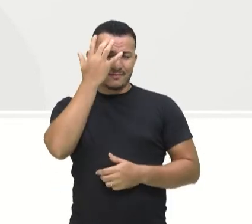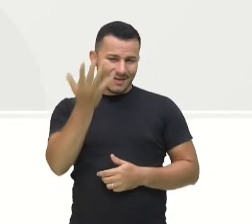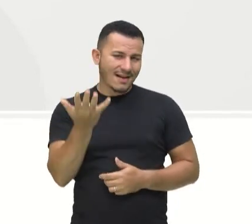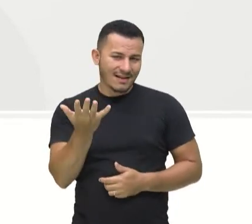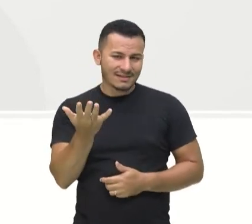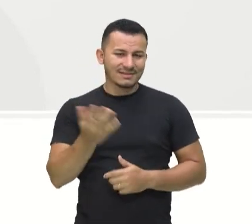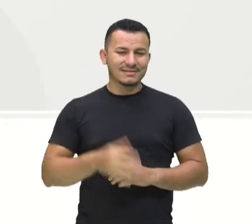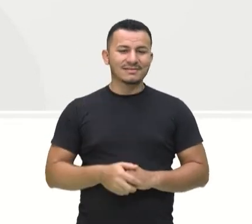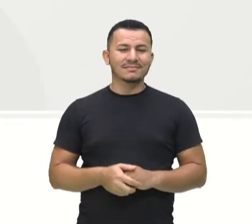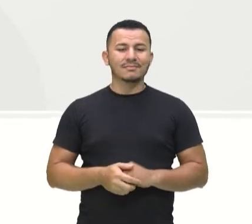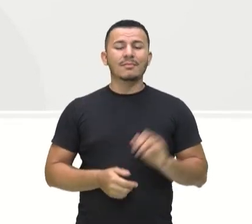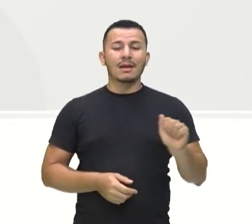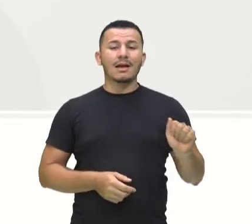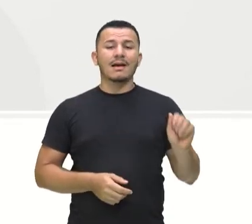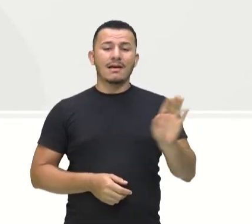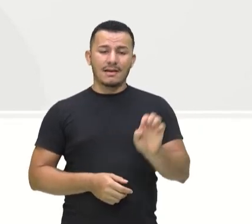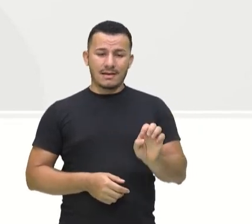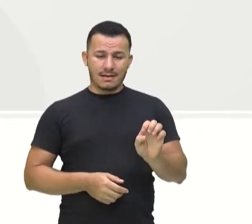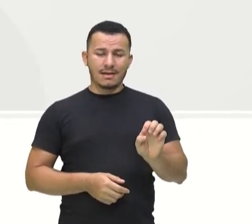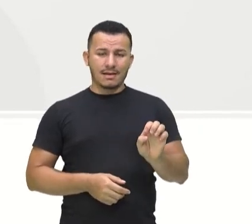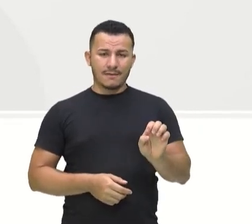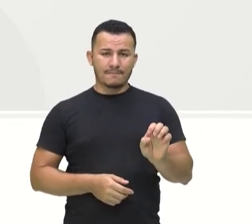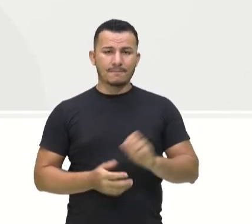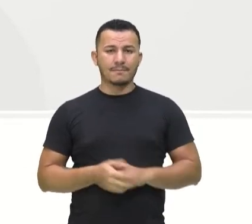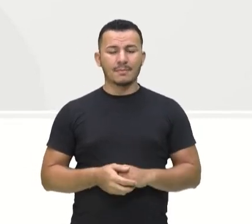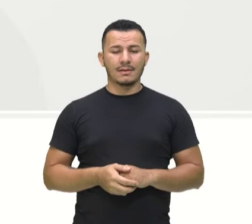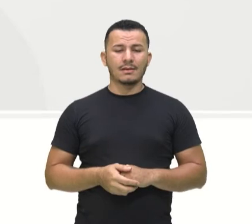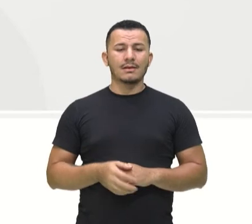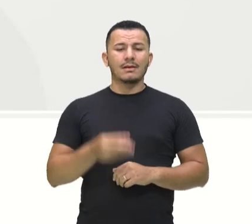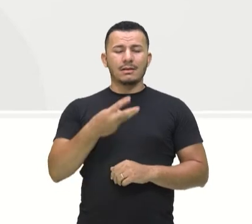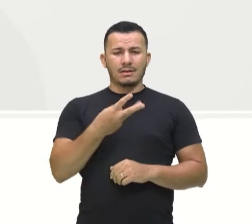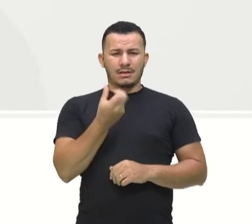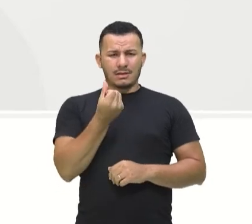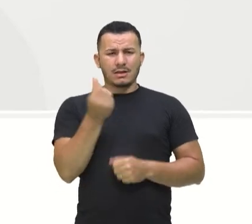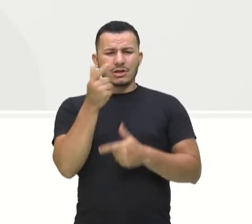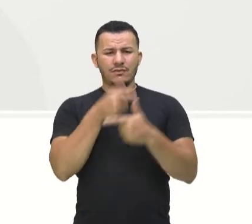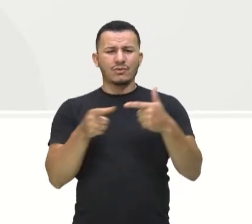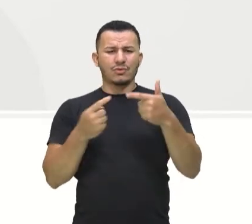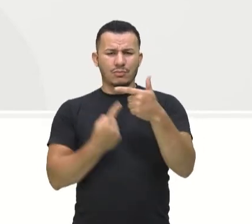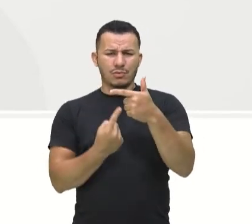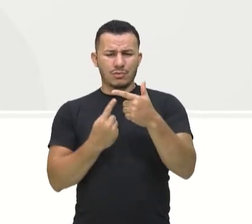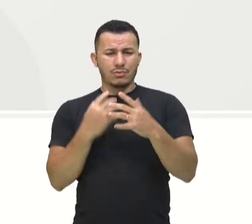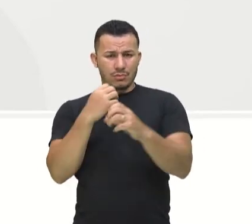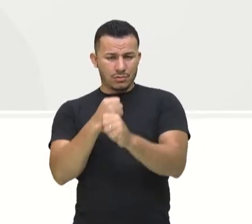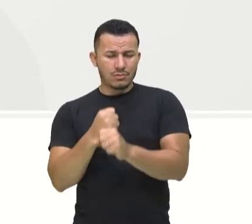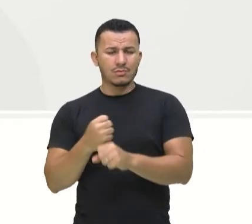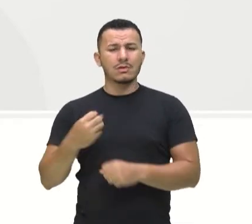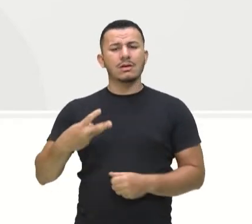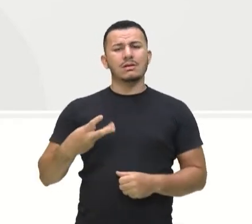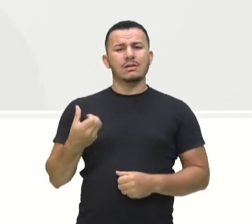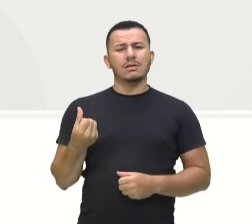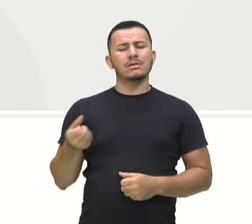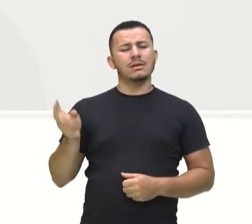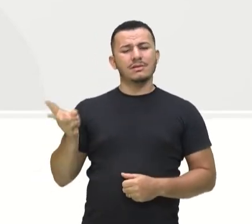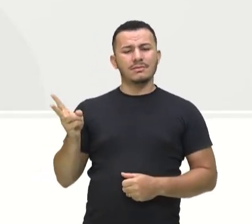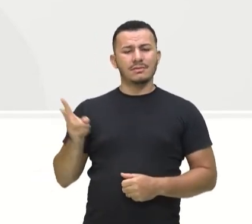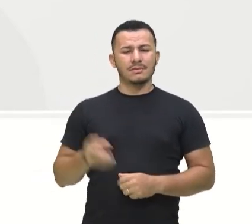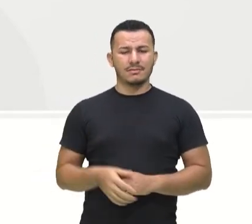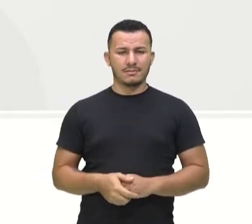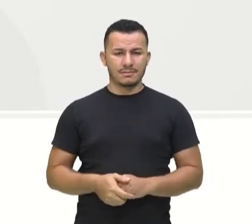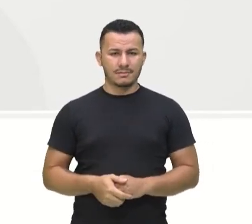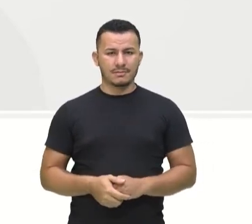gente dizer, então. O ângulo externo é igual a 36. Melhor assinar o sinal de igual aqui, que fica